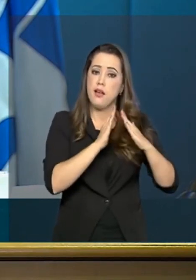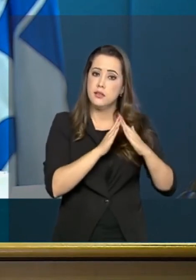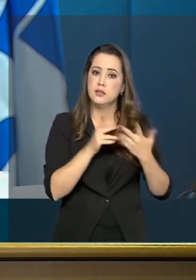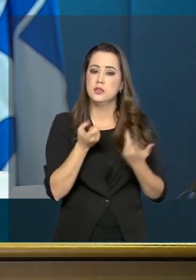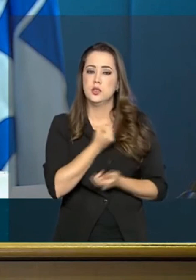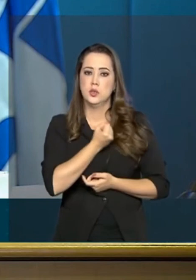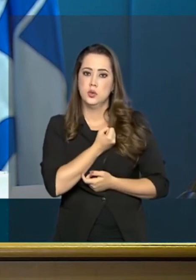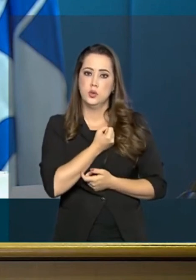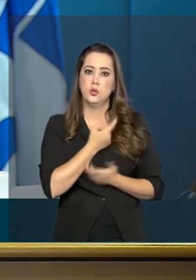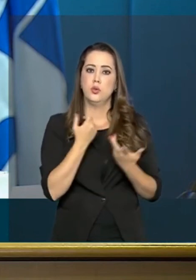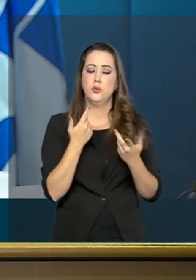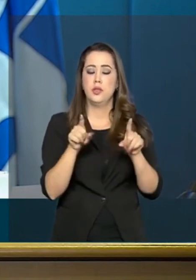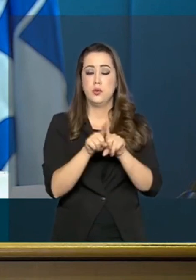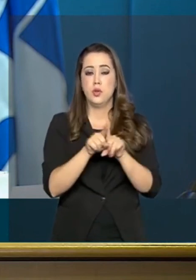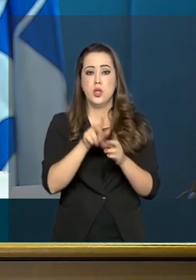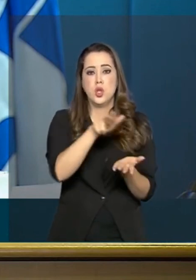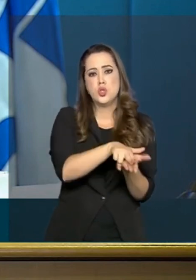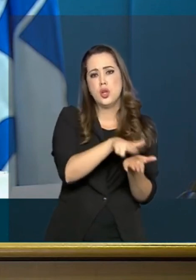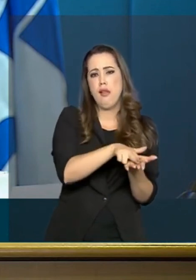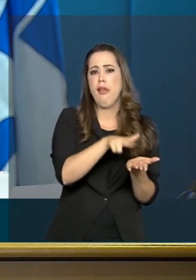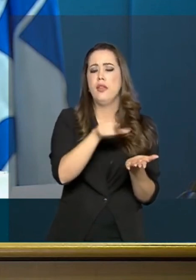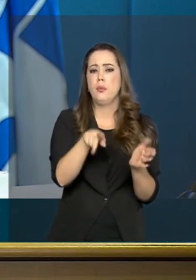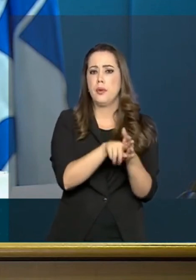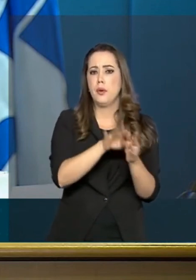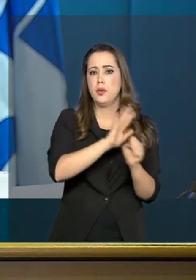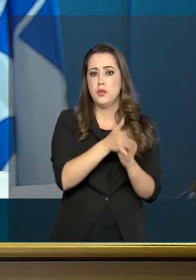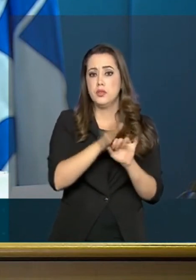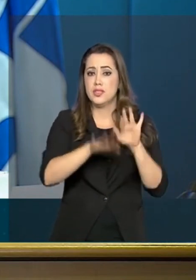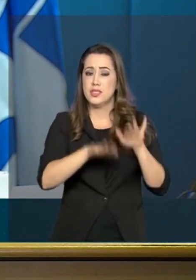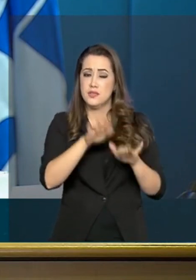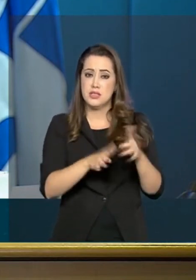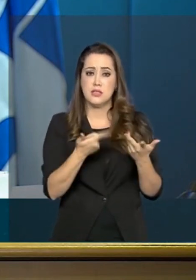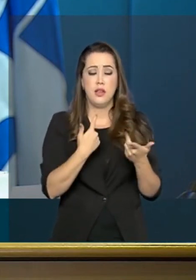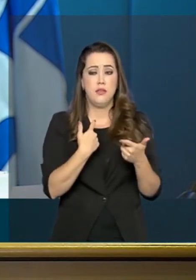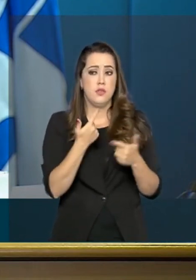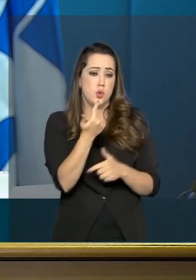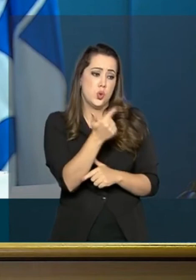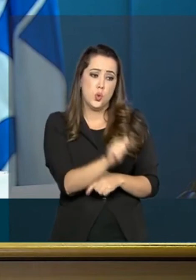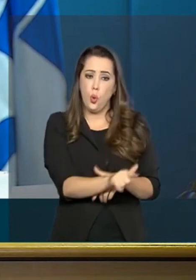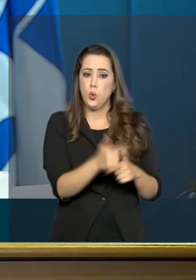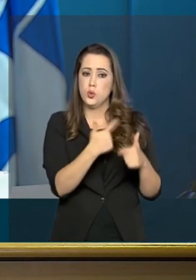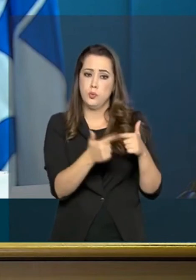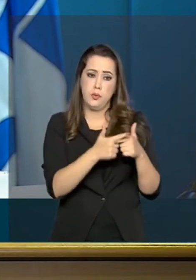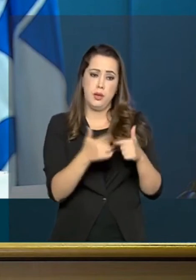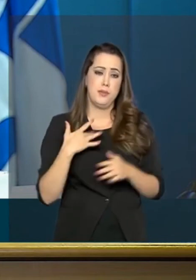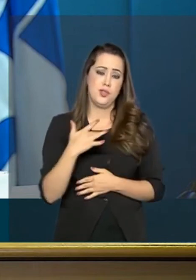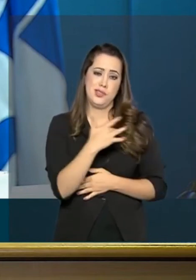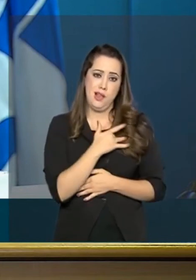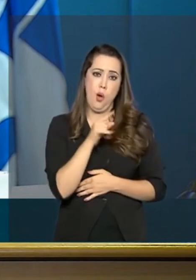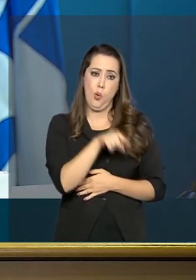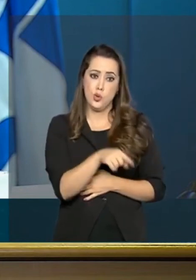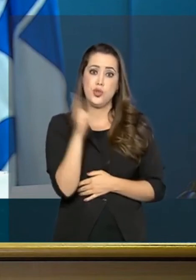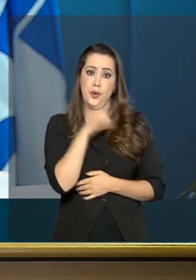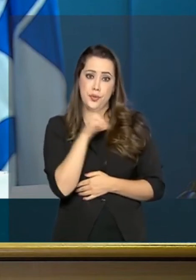de leitos abertos para o enfrentamento da Covid, essas pessoas acabaram tendo algumas condições clínicas negligenciadas e que eram